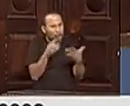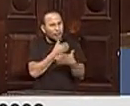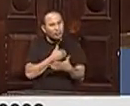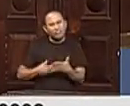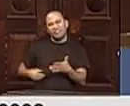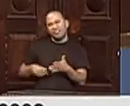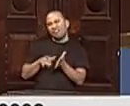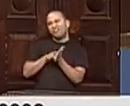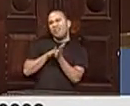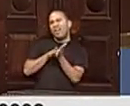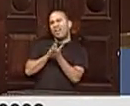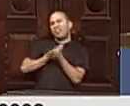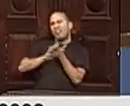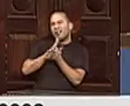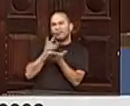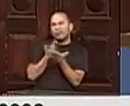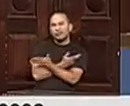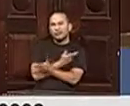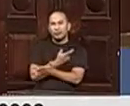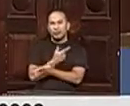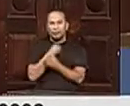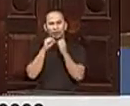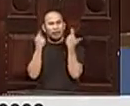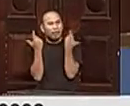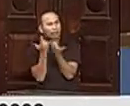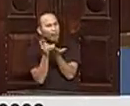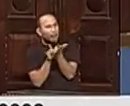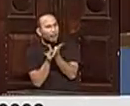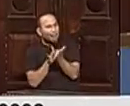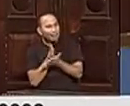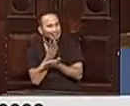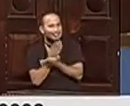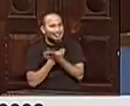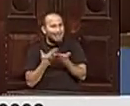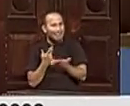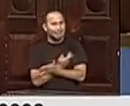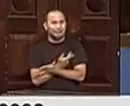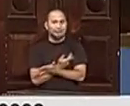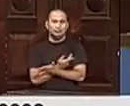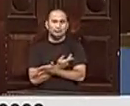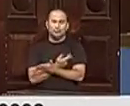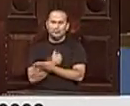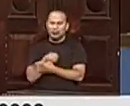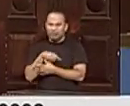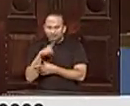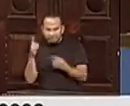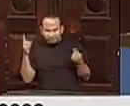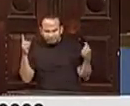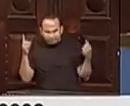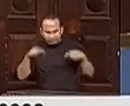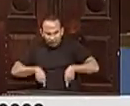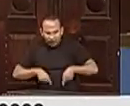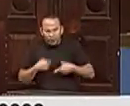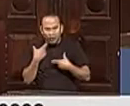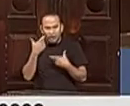nada aconteceu, para que a Assembleia finja que nada aconteceu e o líder do governo venha a disputar este cargo